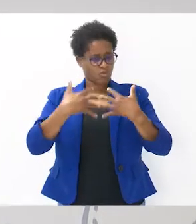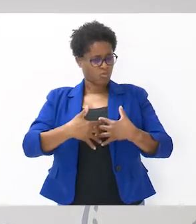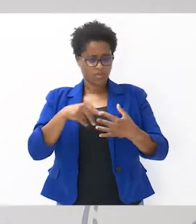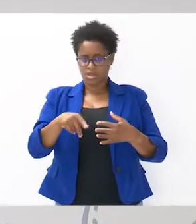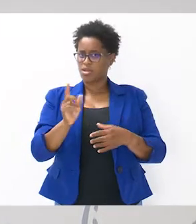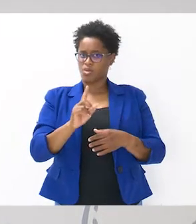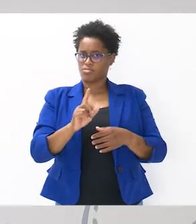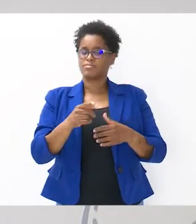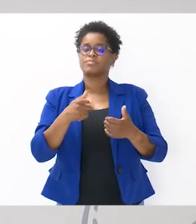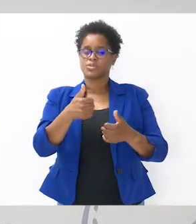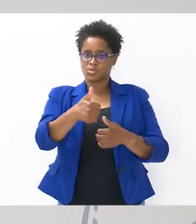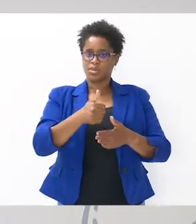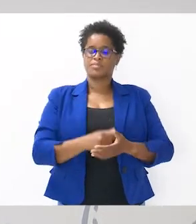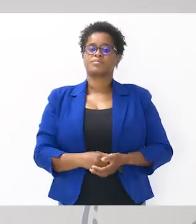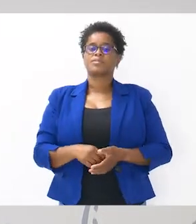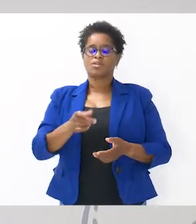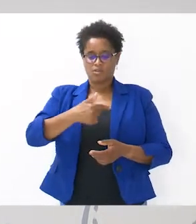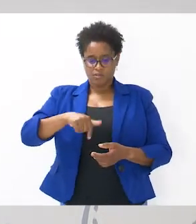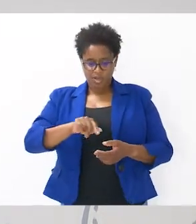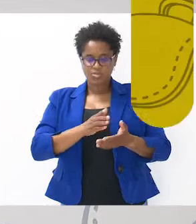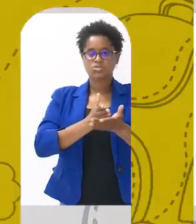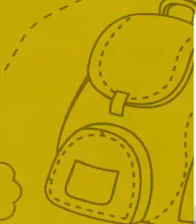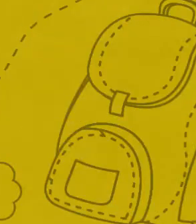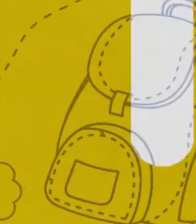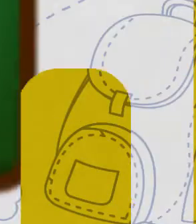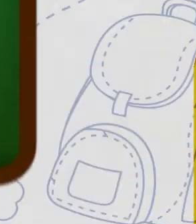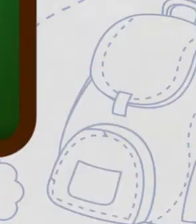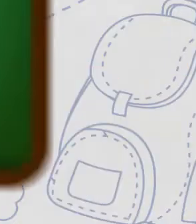aqui. Muito bem. Então, vamos avançar.